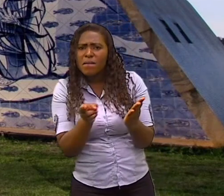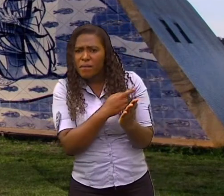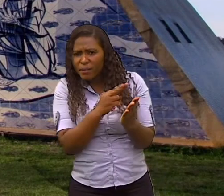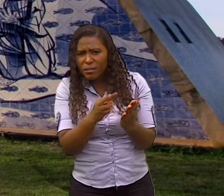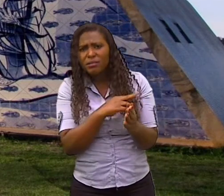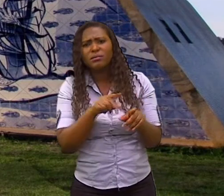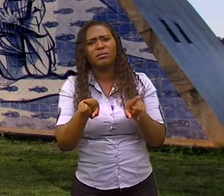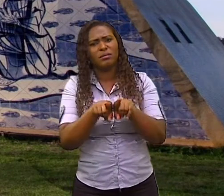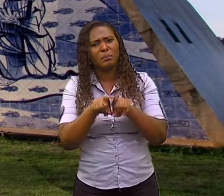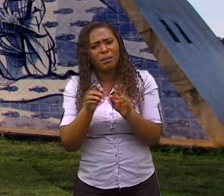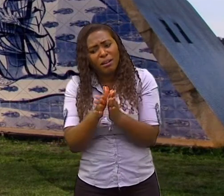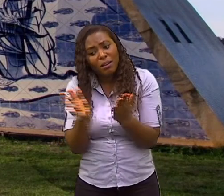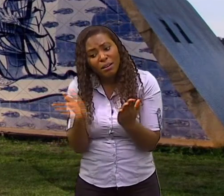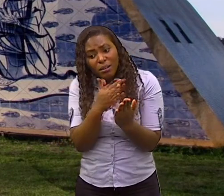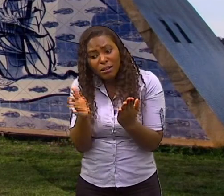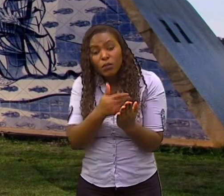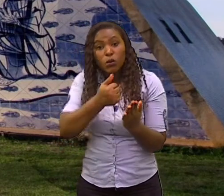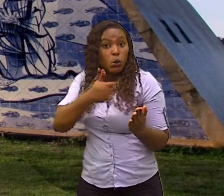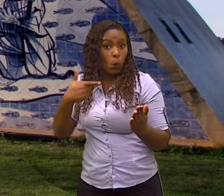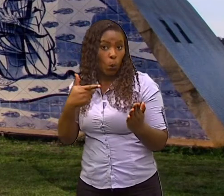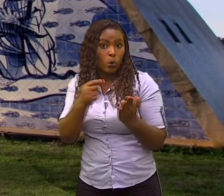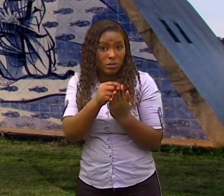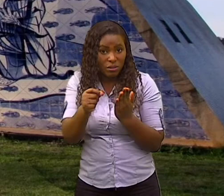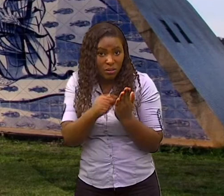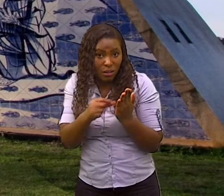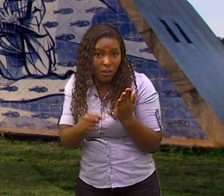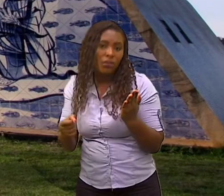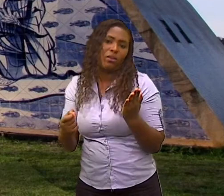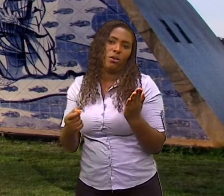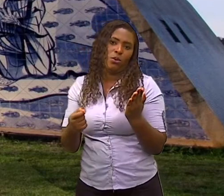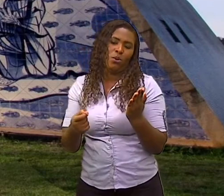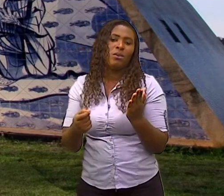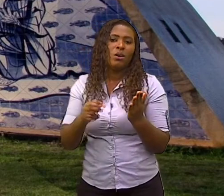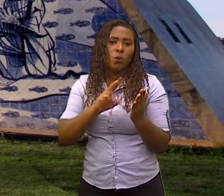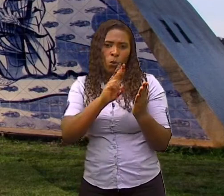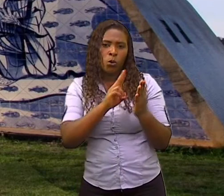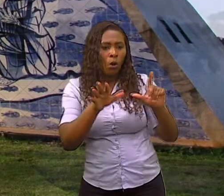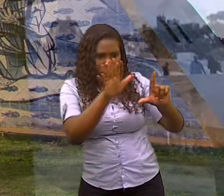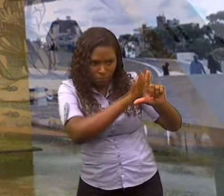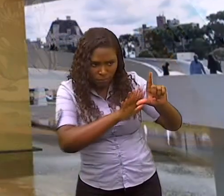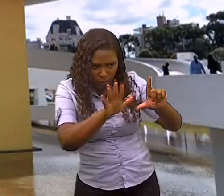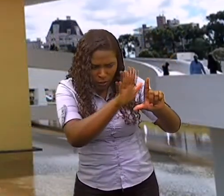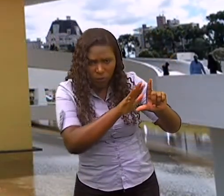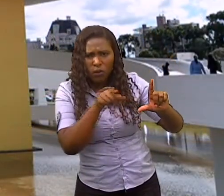livros, como A Forma e a Arquitetura e As Curvas do Tempo e